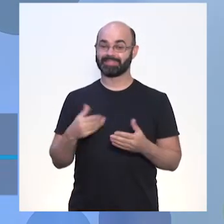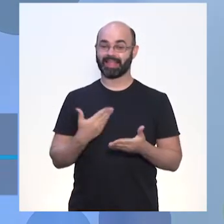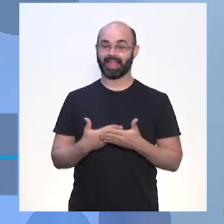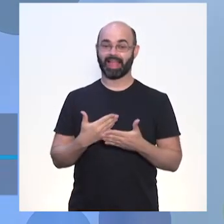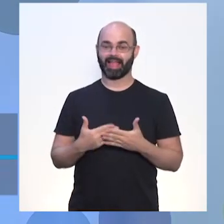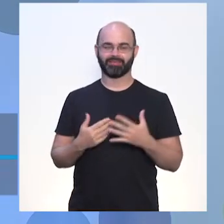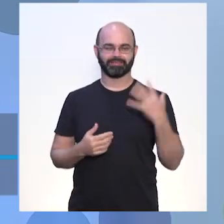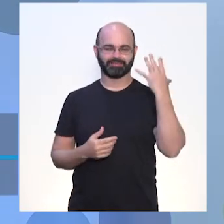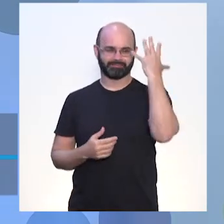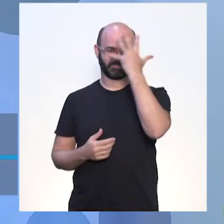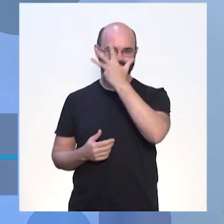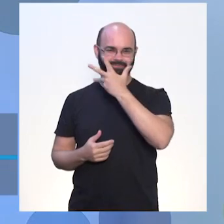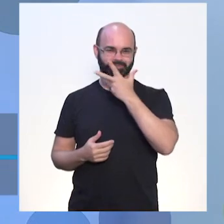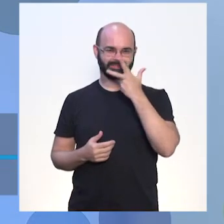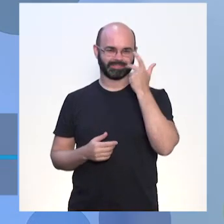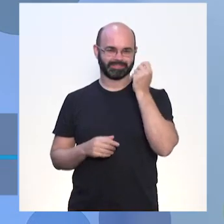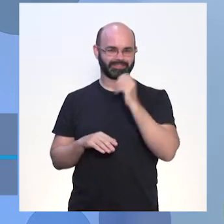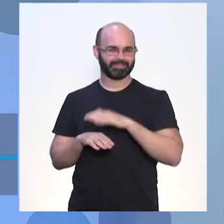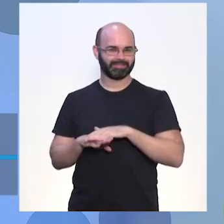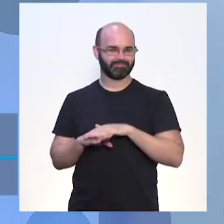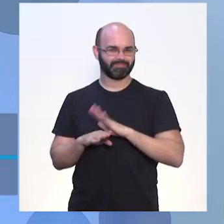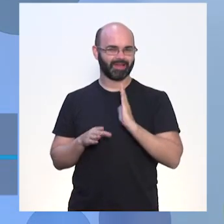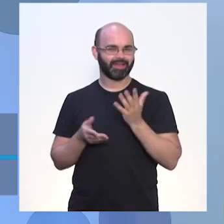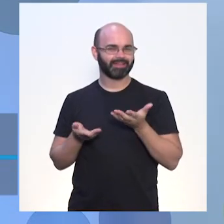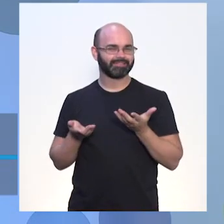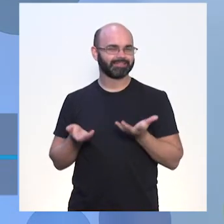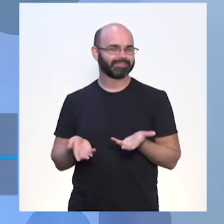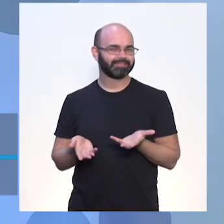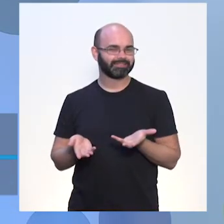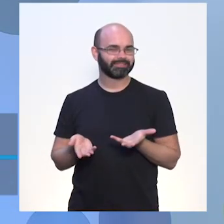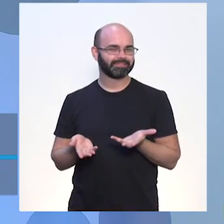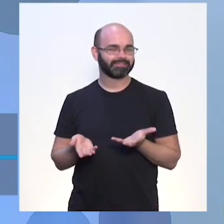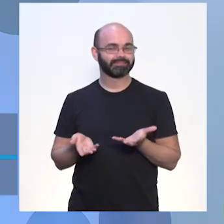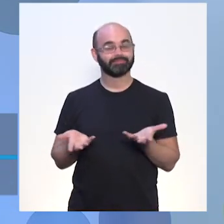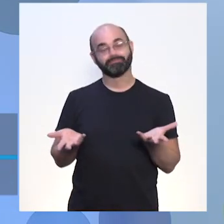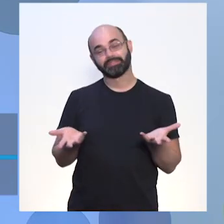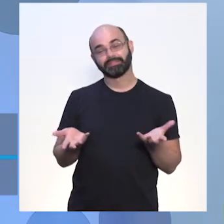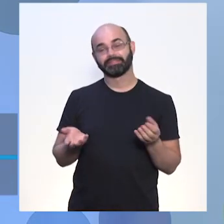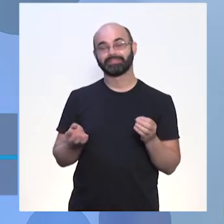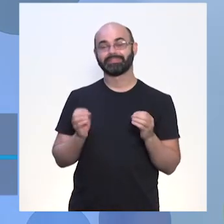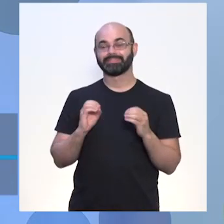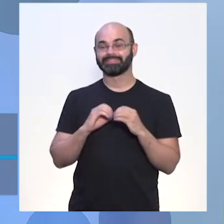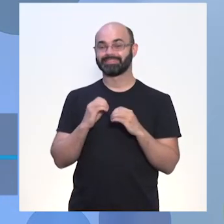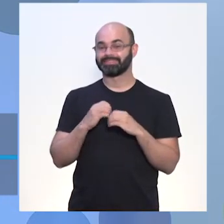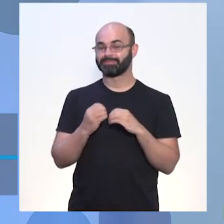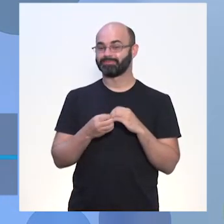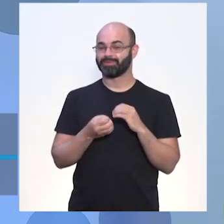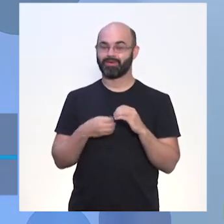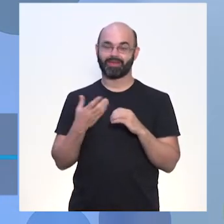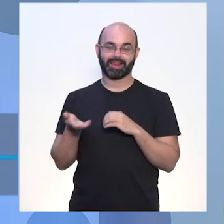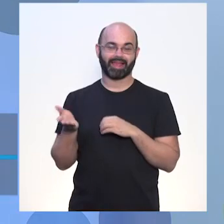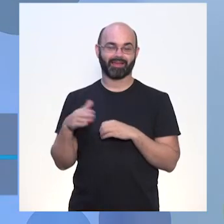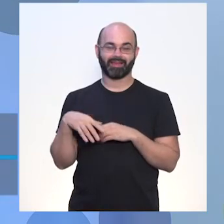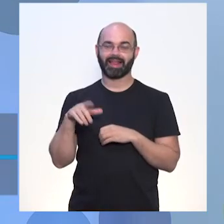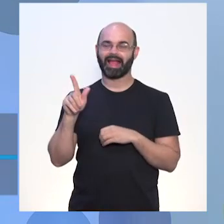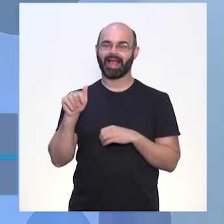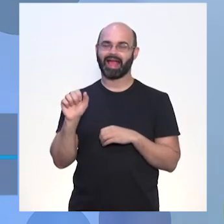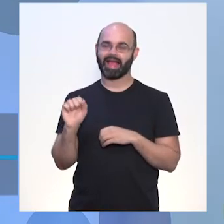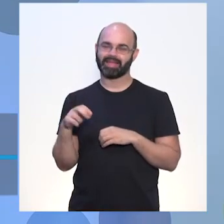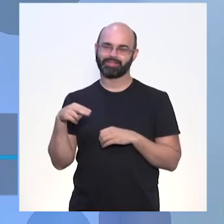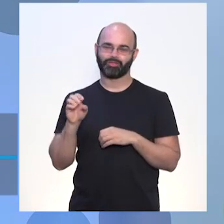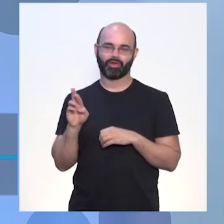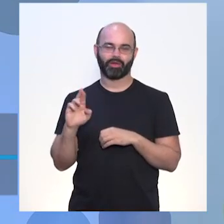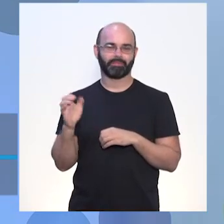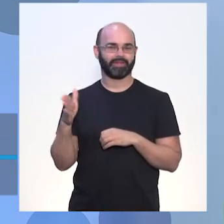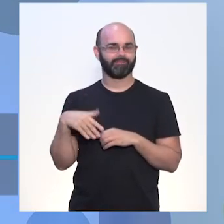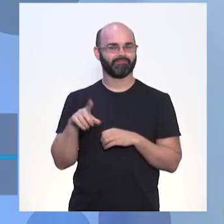mais bonita, já que a nossa molécula de gás nobre não veio à aula, eu chamei alguém aqui